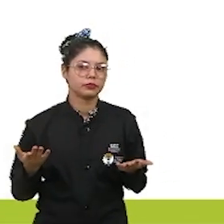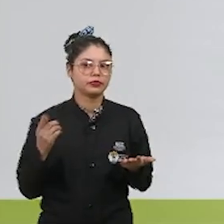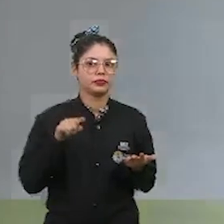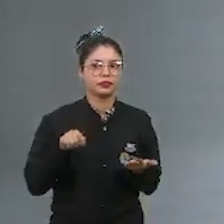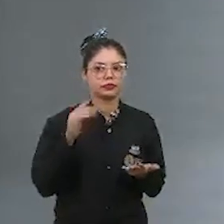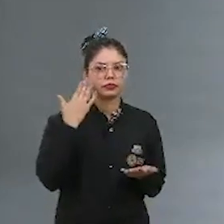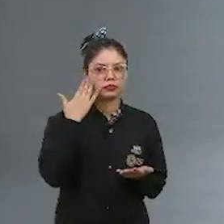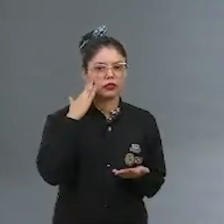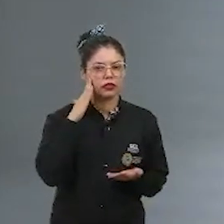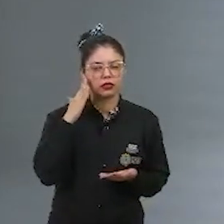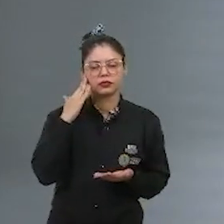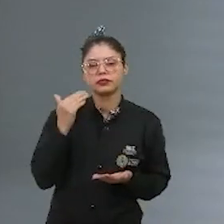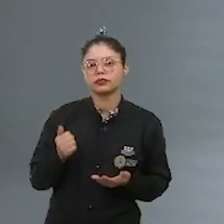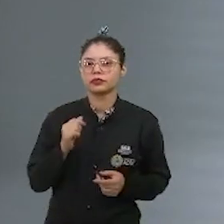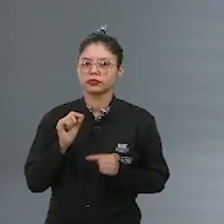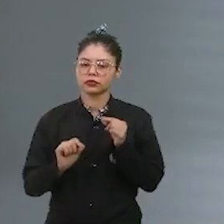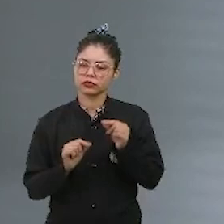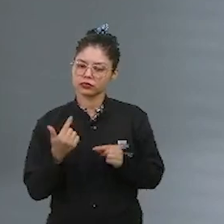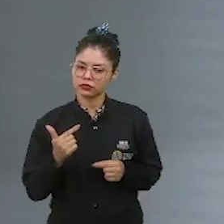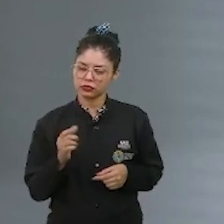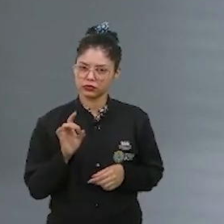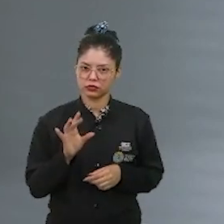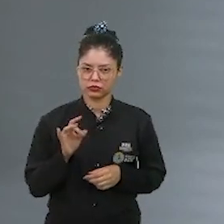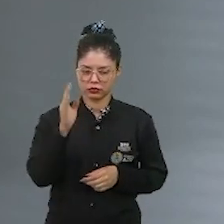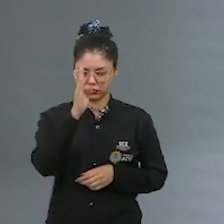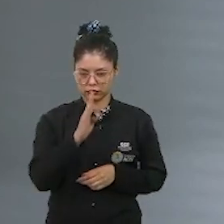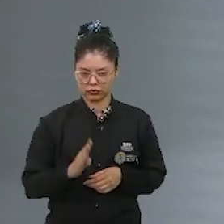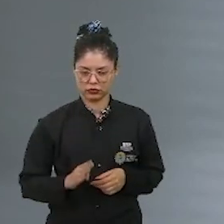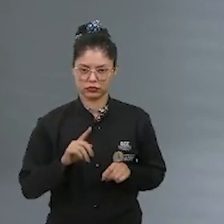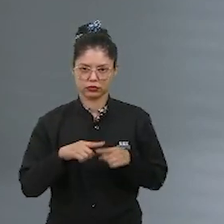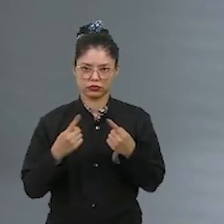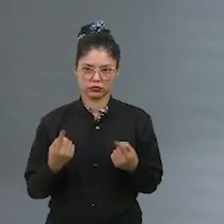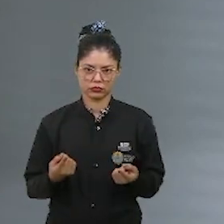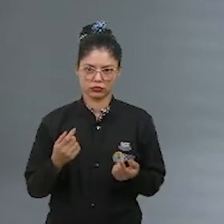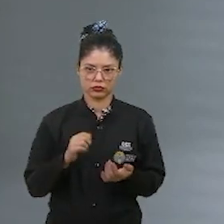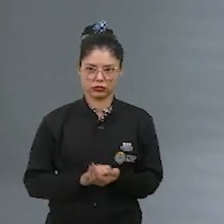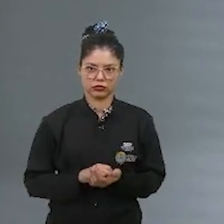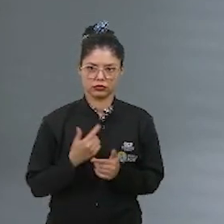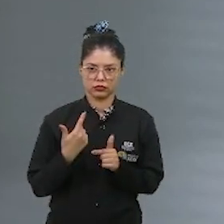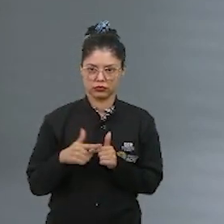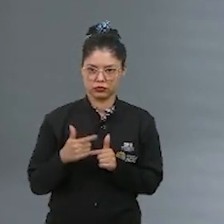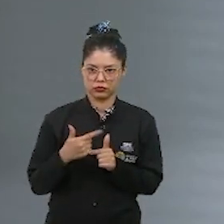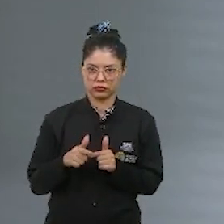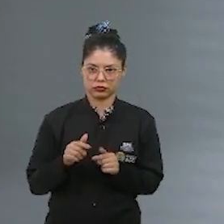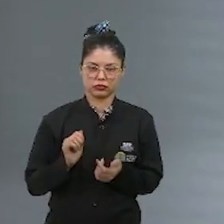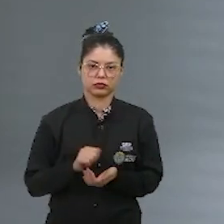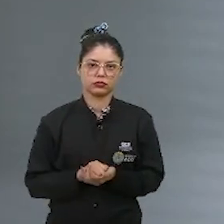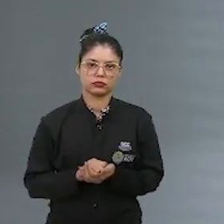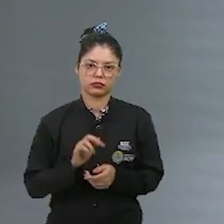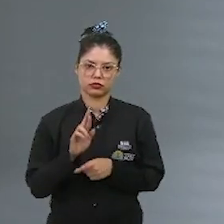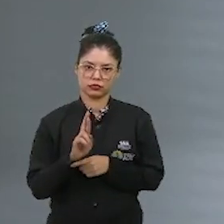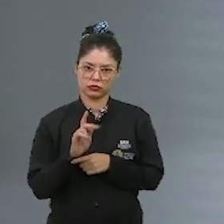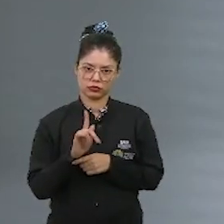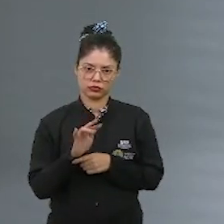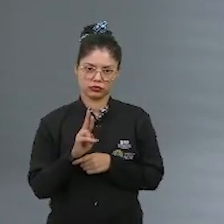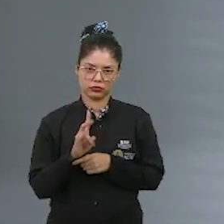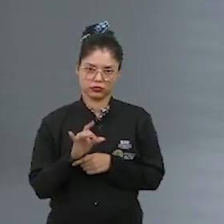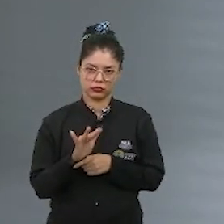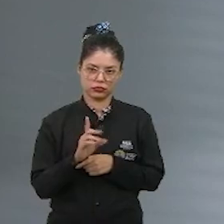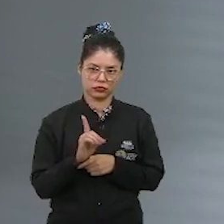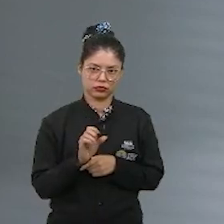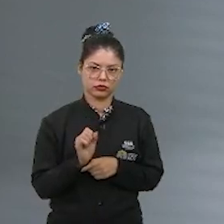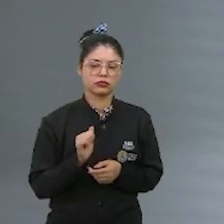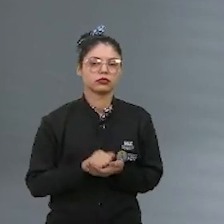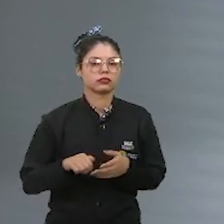vocês terem noção de que não apenas o Brasil, mas o problema dos refugiados é um problema de